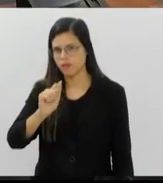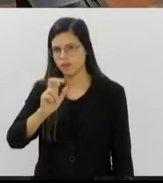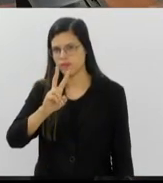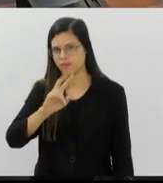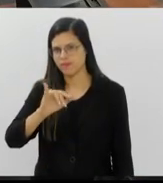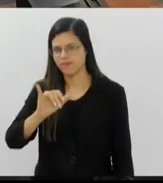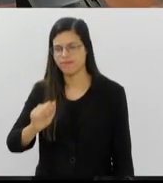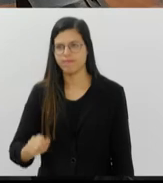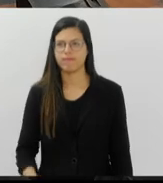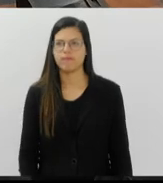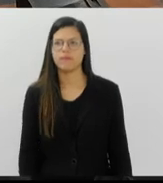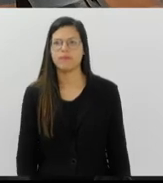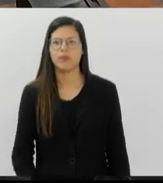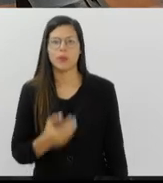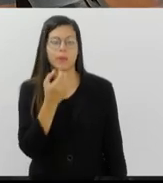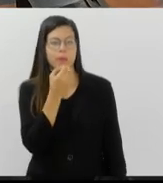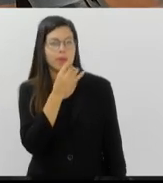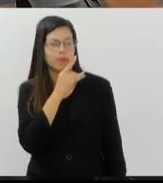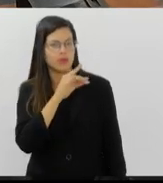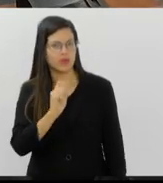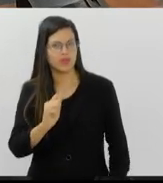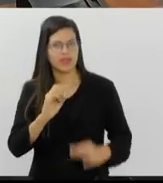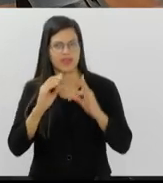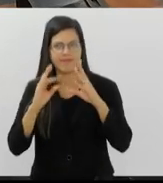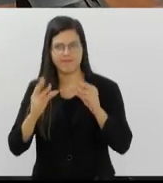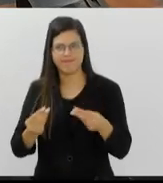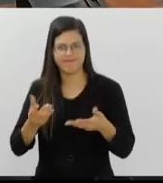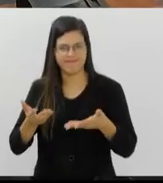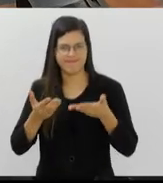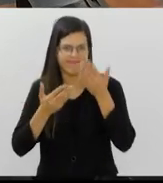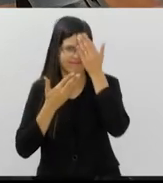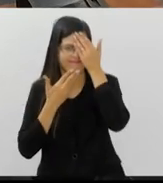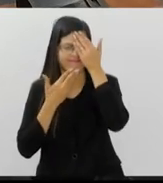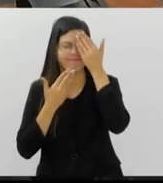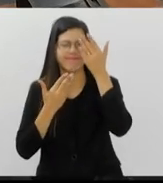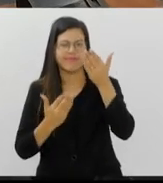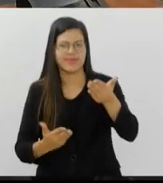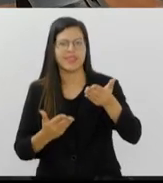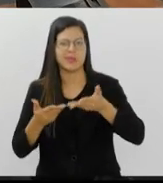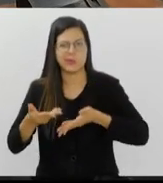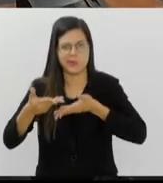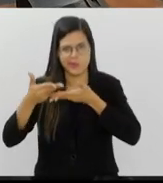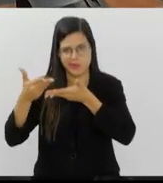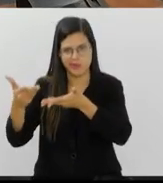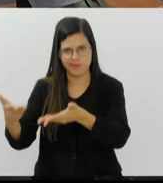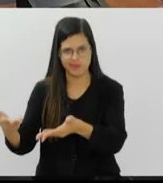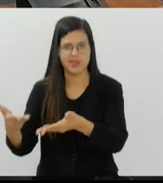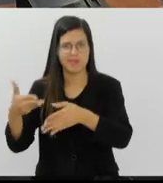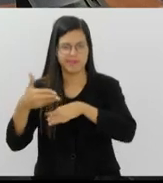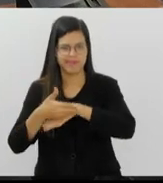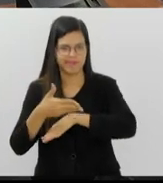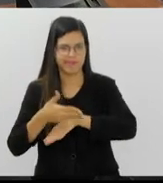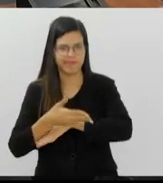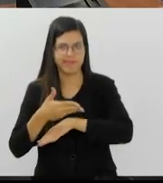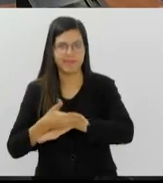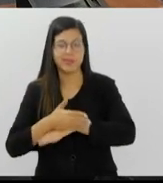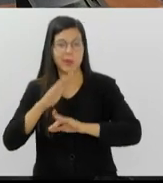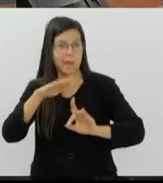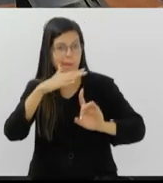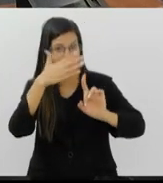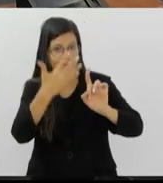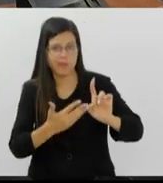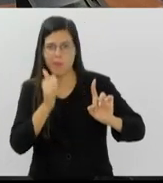Bom dia a todos e todas. Gostaria de agradecer o convite por estar aqui nessa solenidade hoje, de homenagem a mulheres